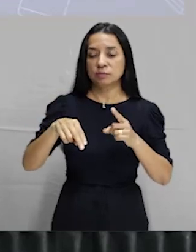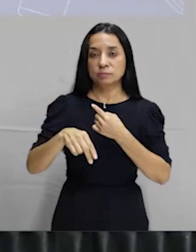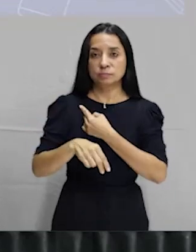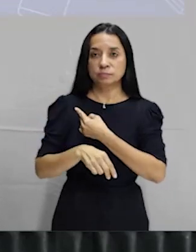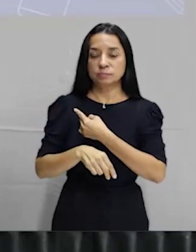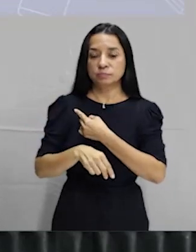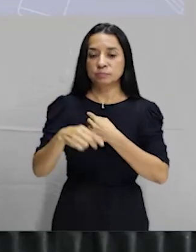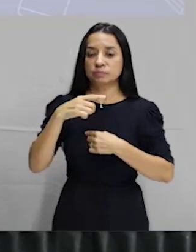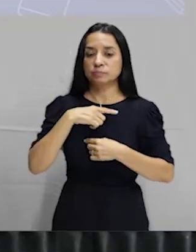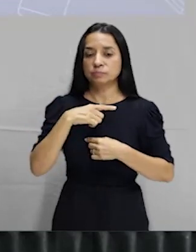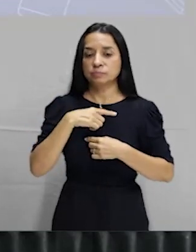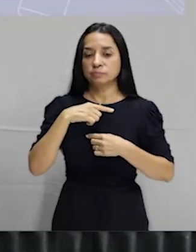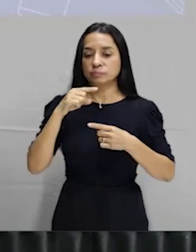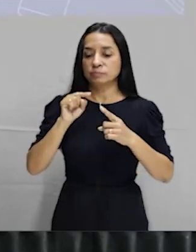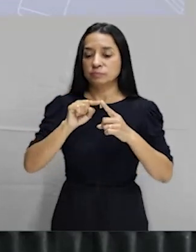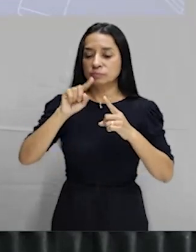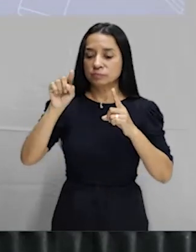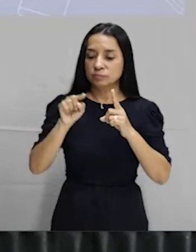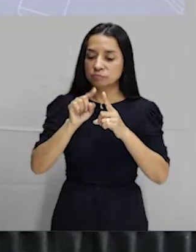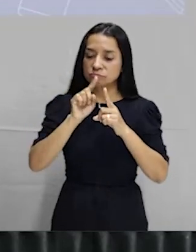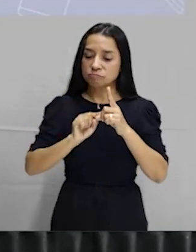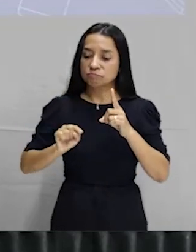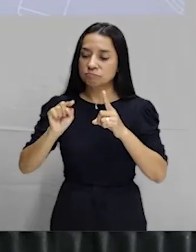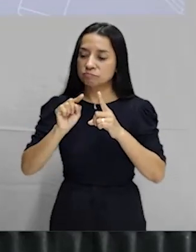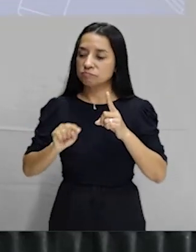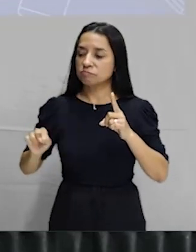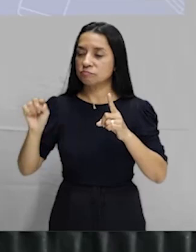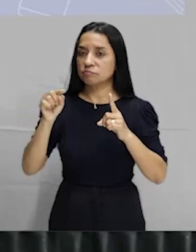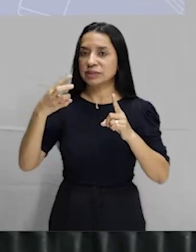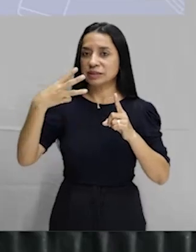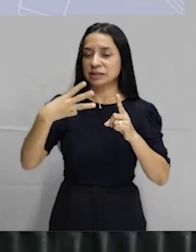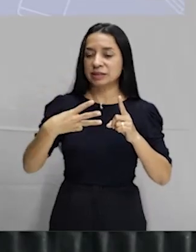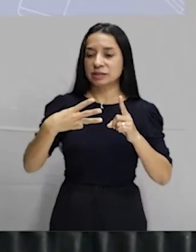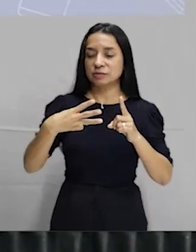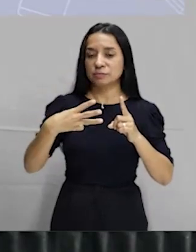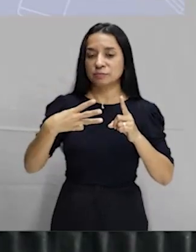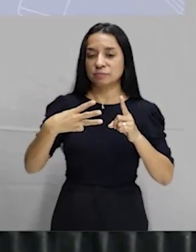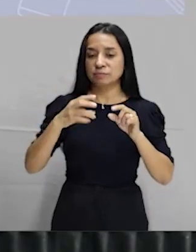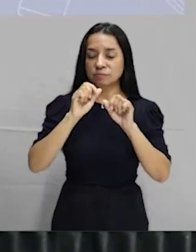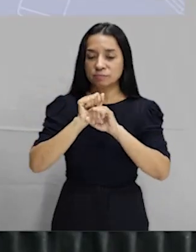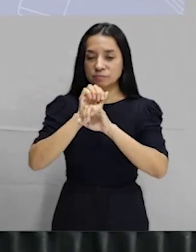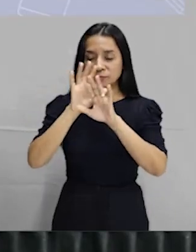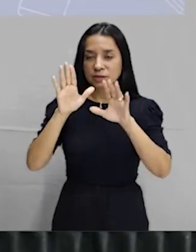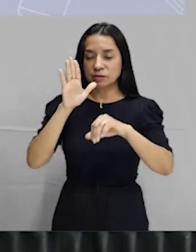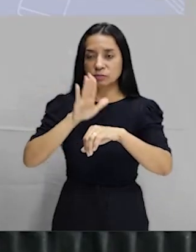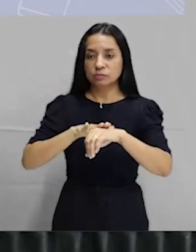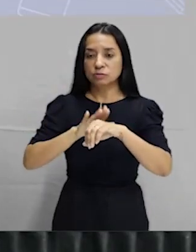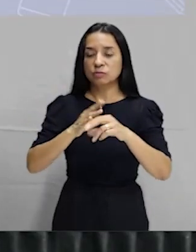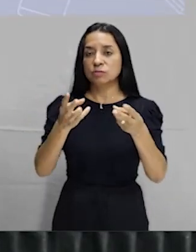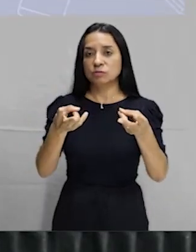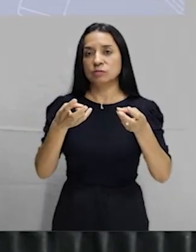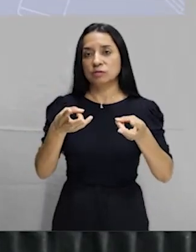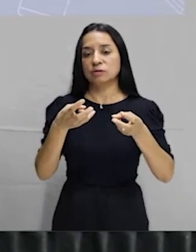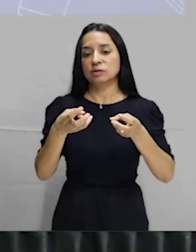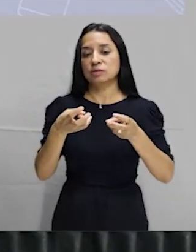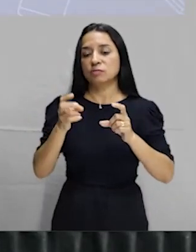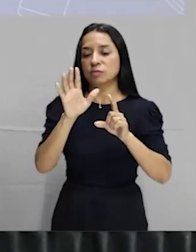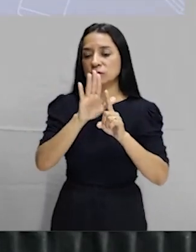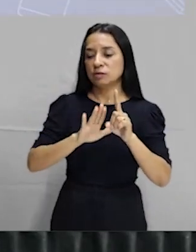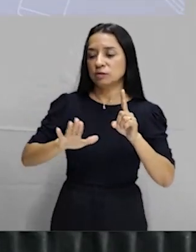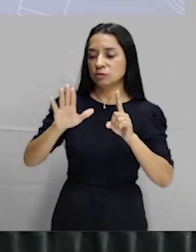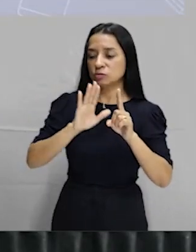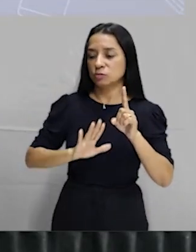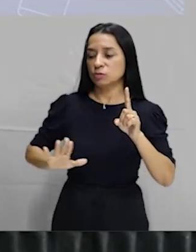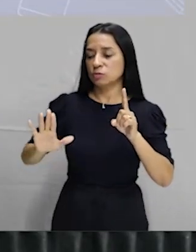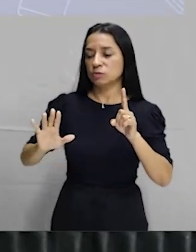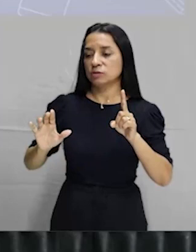eu tenho 3 doenças, tá? E, claro, chama a tua atenção para essas regiões